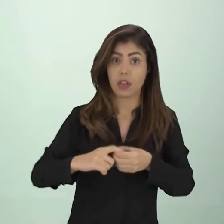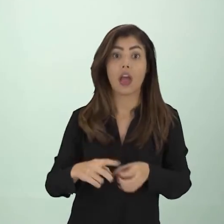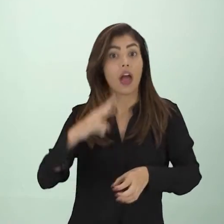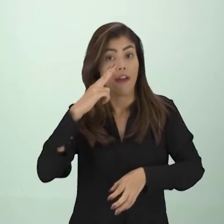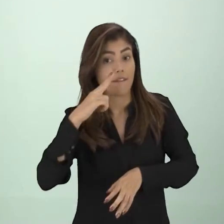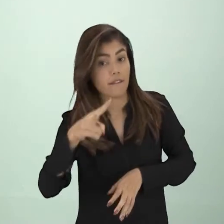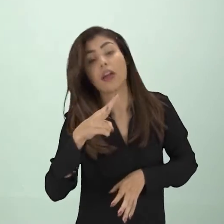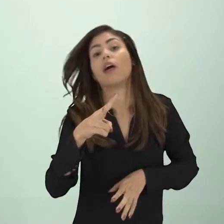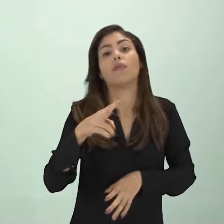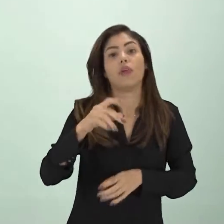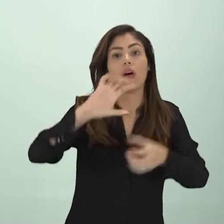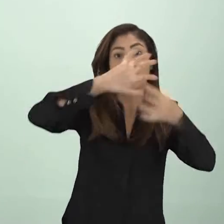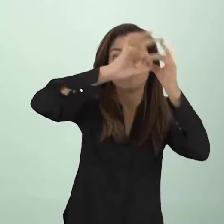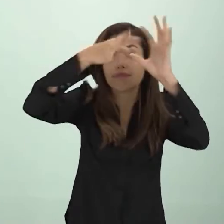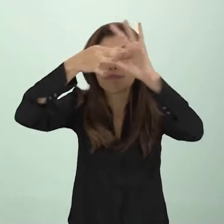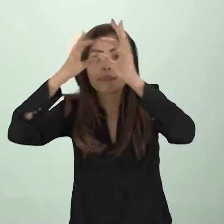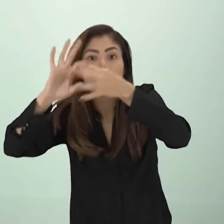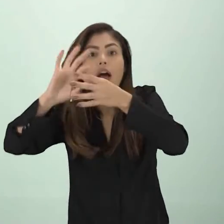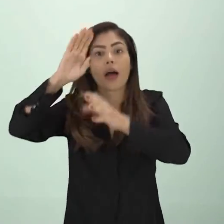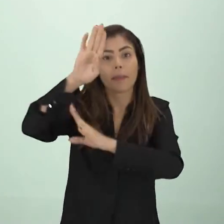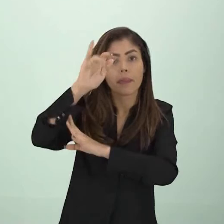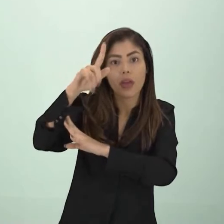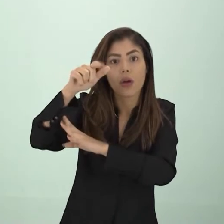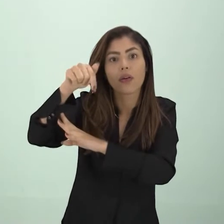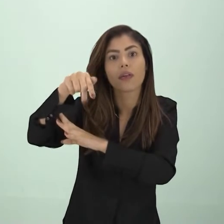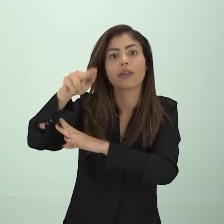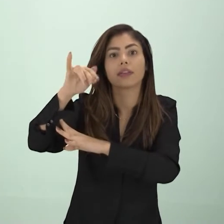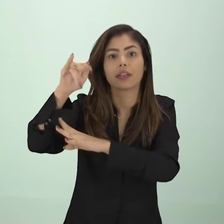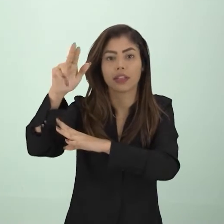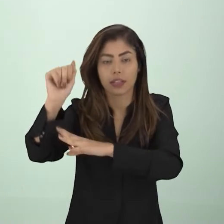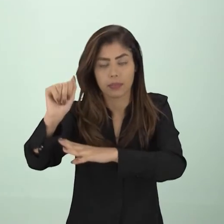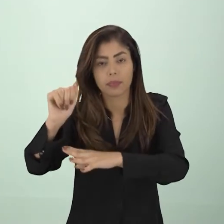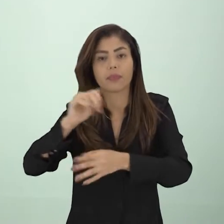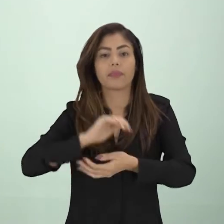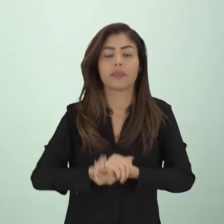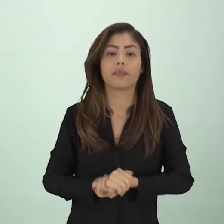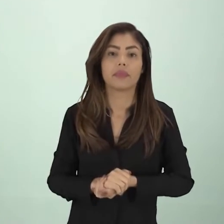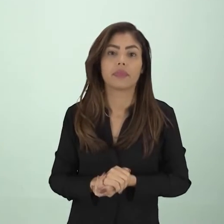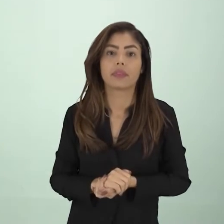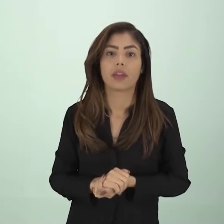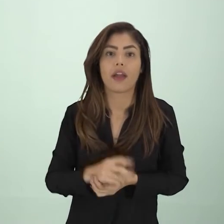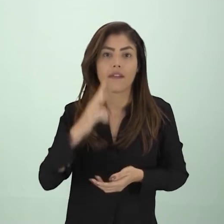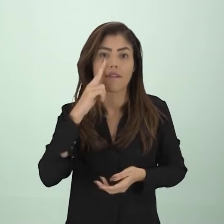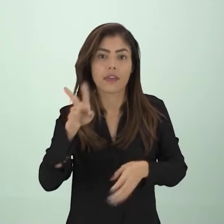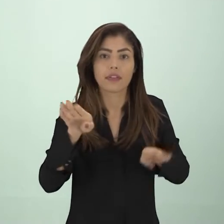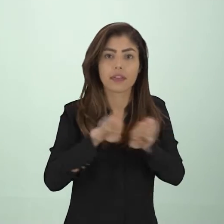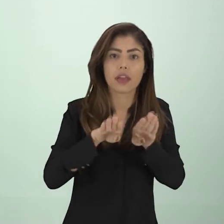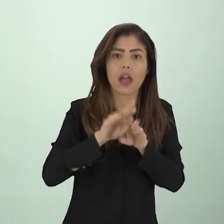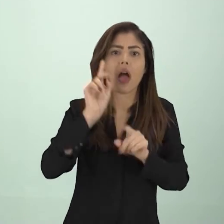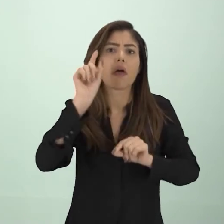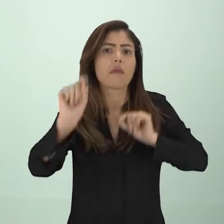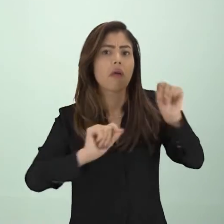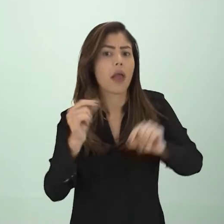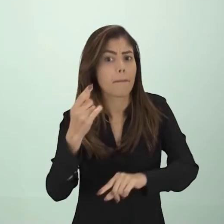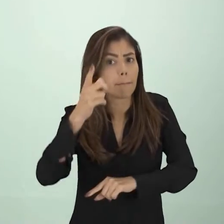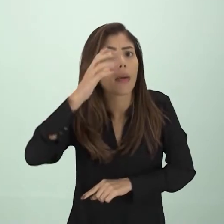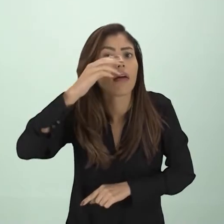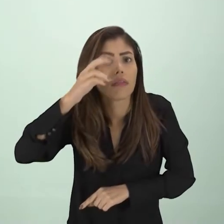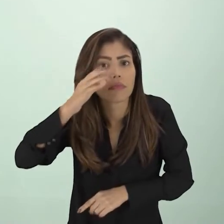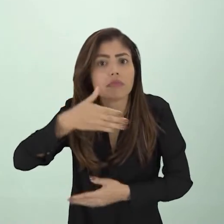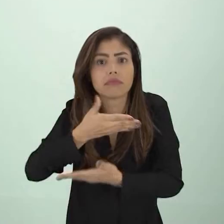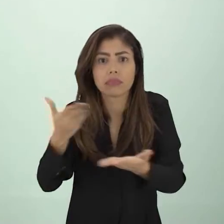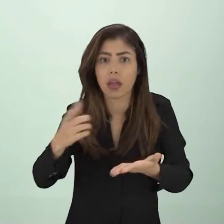sobre os ciclos bio, tá? Geoquímicos. Vocês viram que o que é que eles são